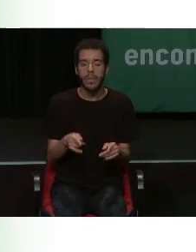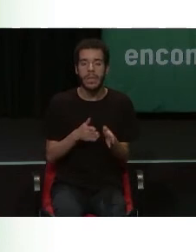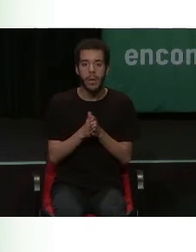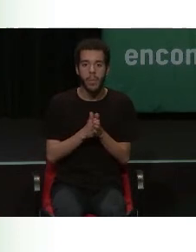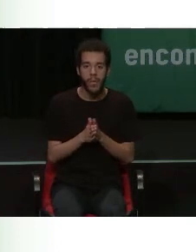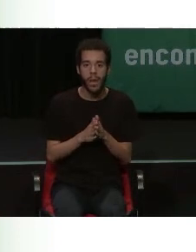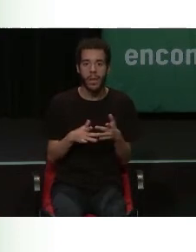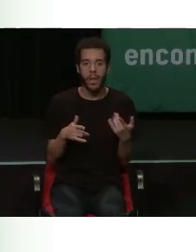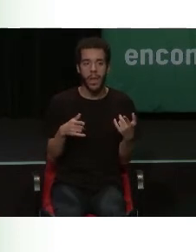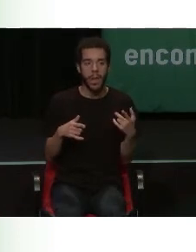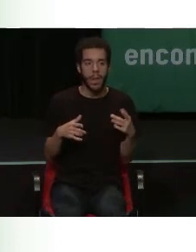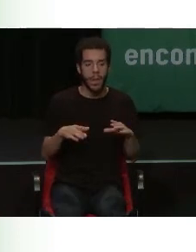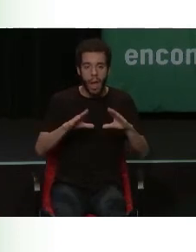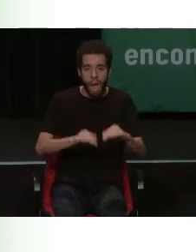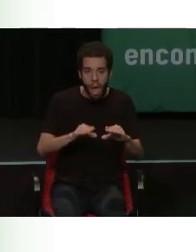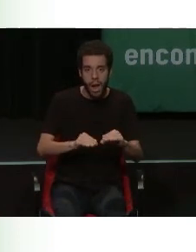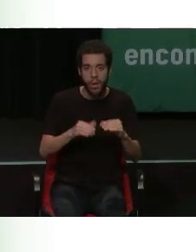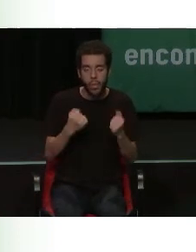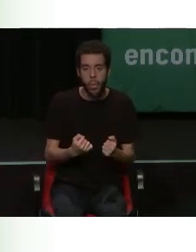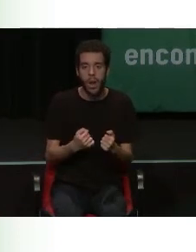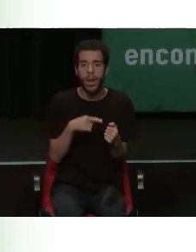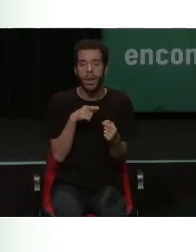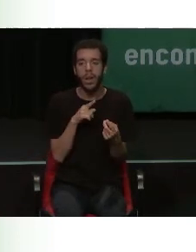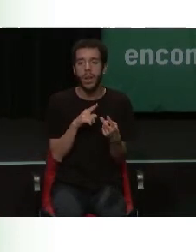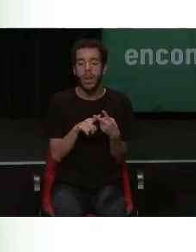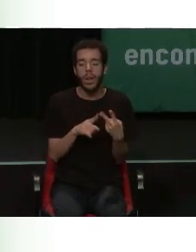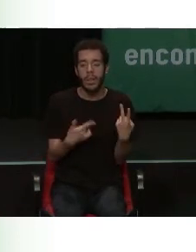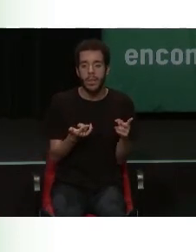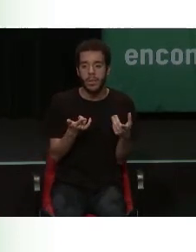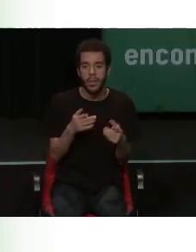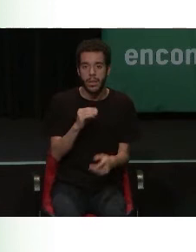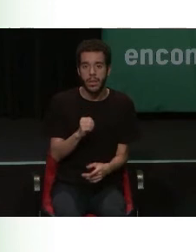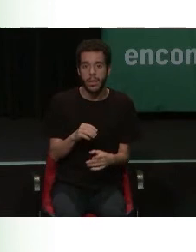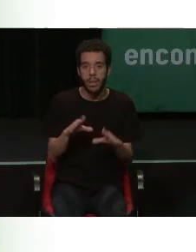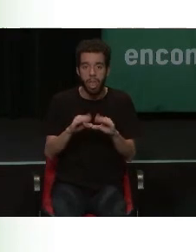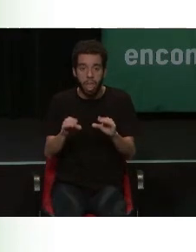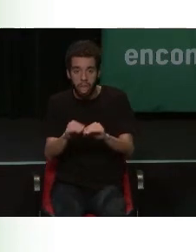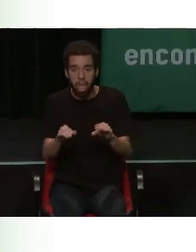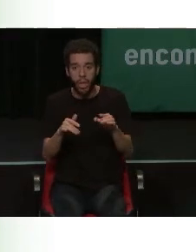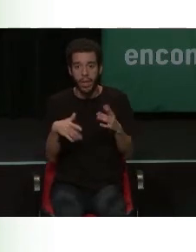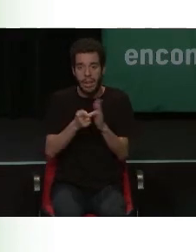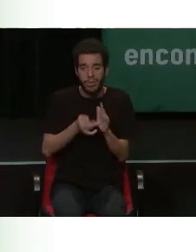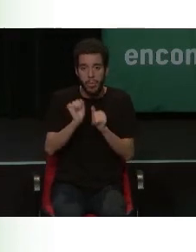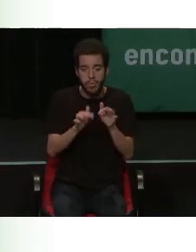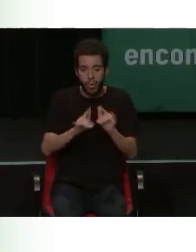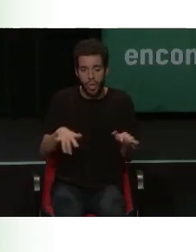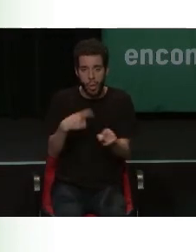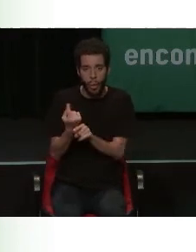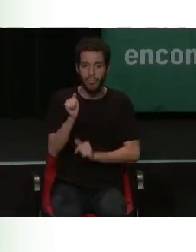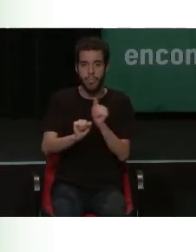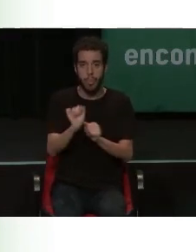físicas, hardware, em conjunto com componentes tipo software, temos, evidentemente, algoritmos, processamento de